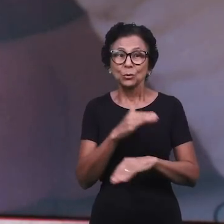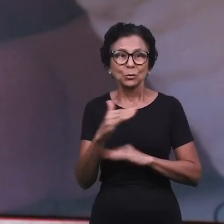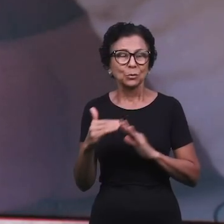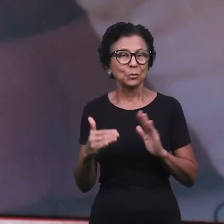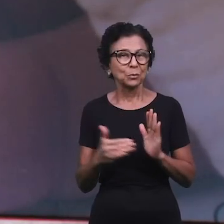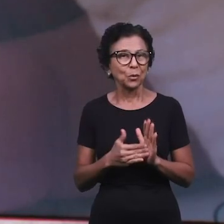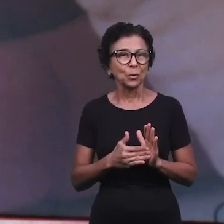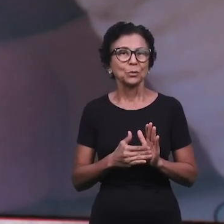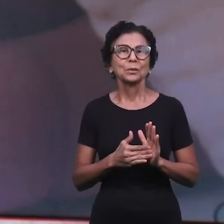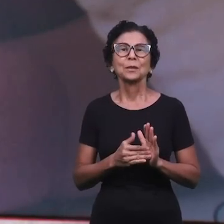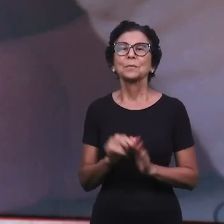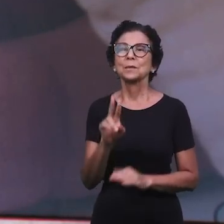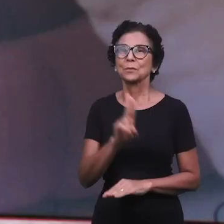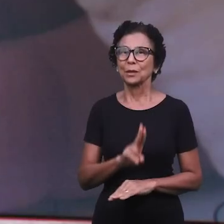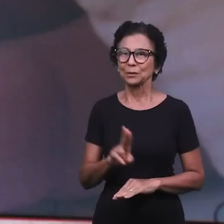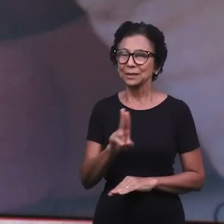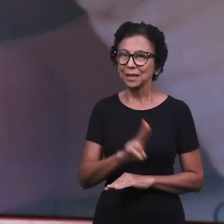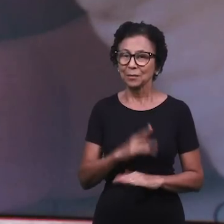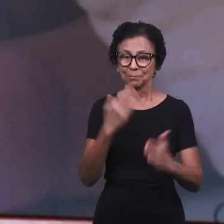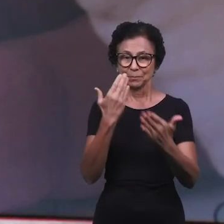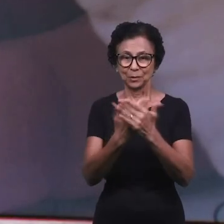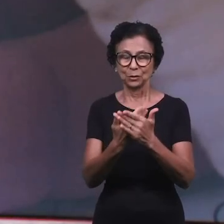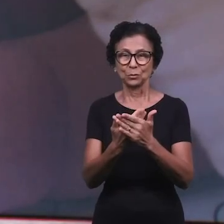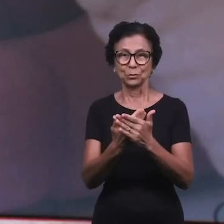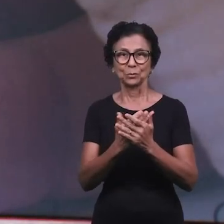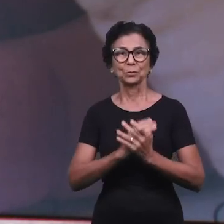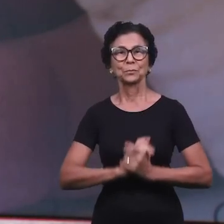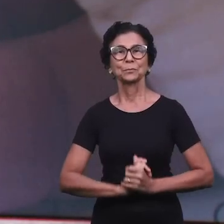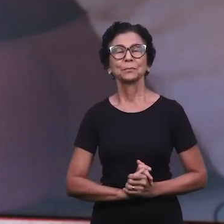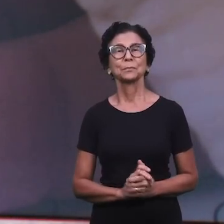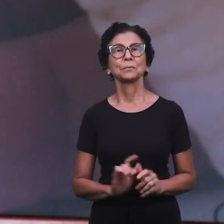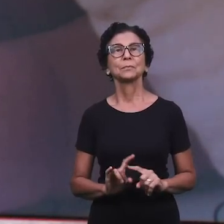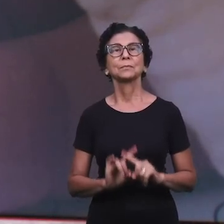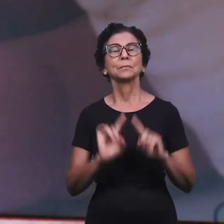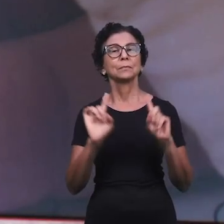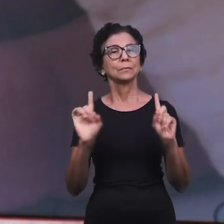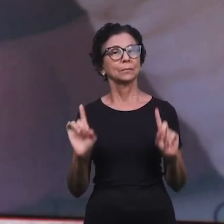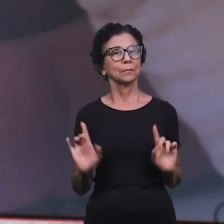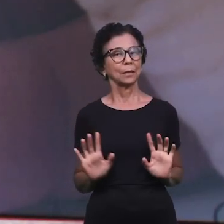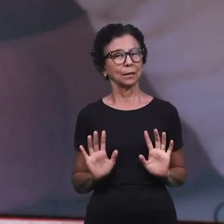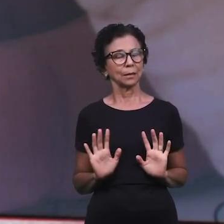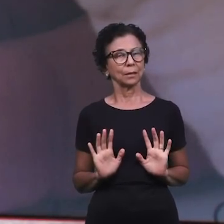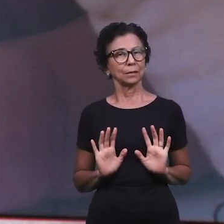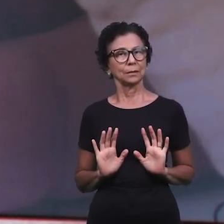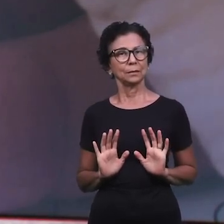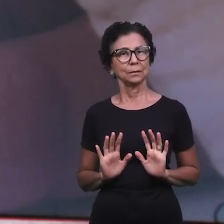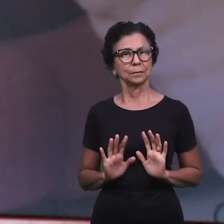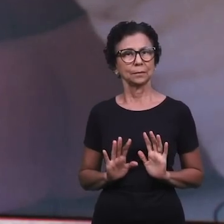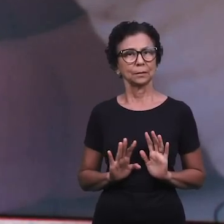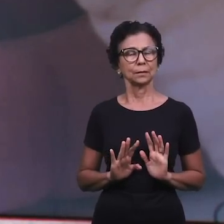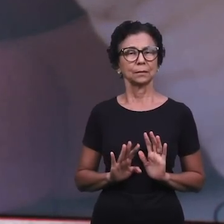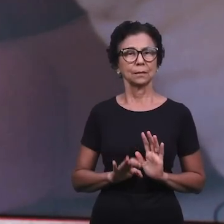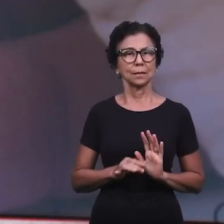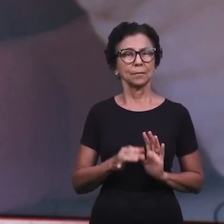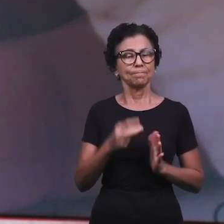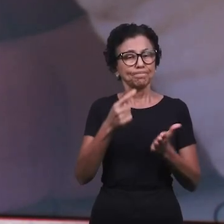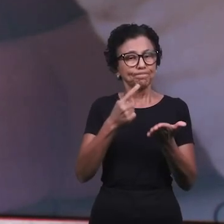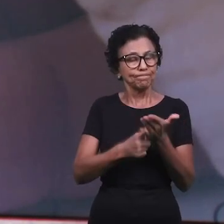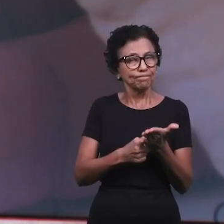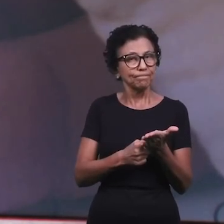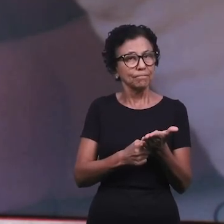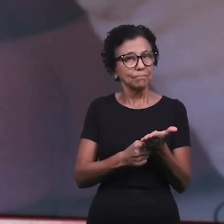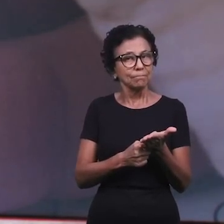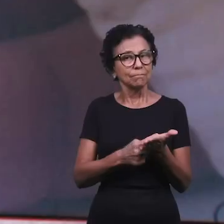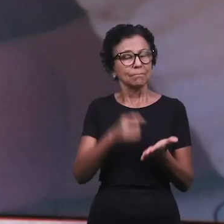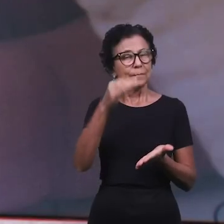praticamente, você vai usar para priorizar os estudos. Mas a gente tem que fazer o quê? Isso de maneira eficiente, tudo bem?